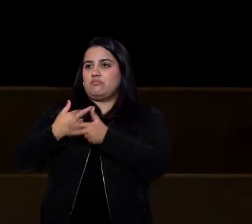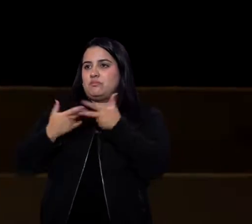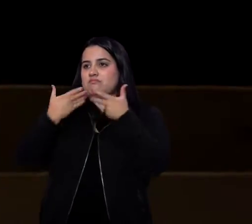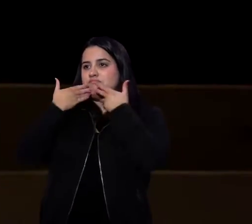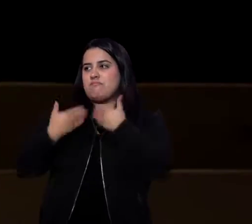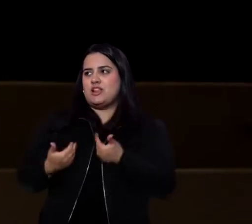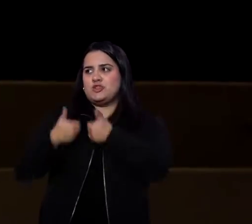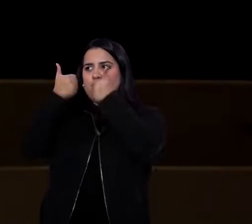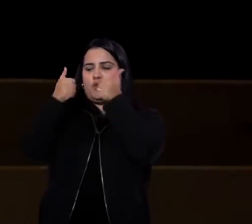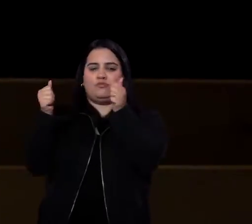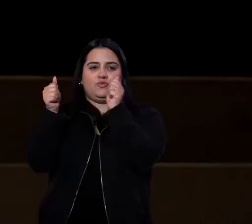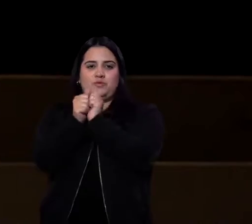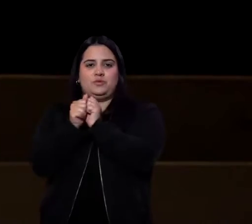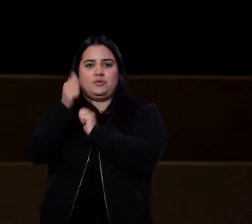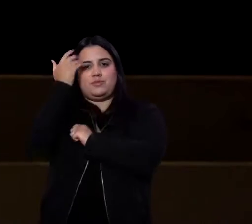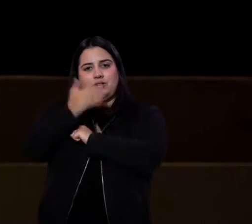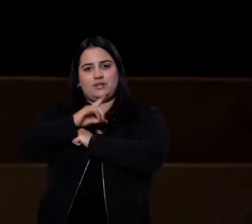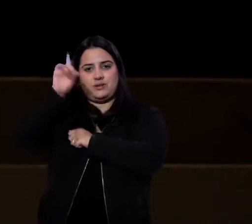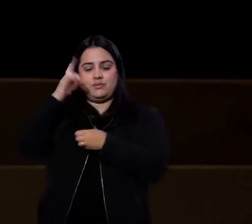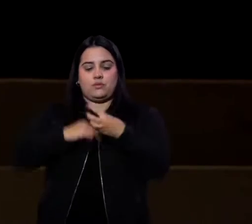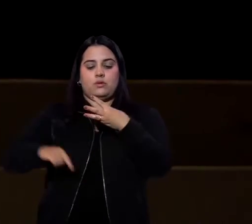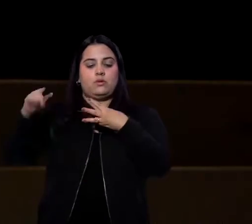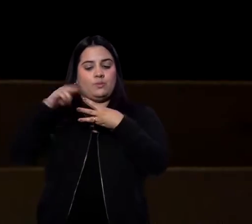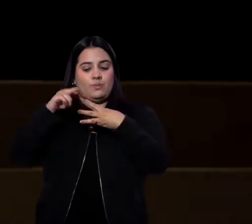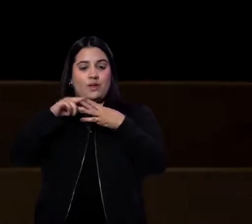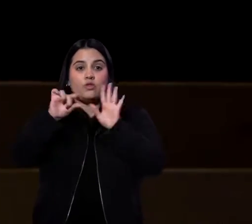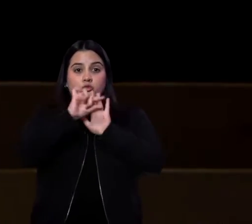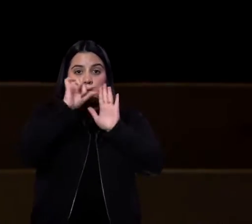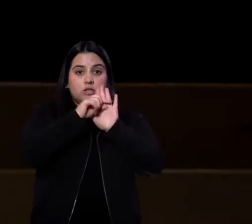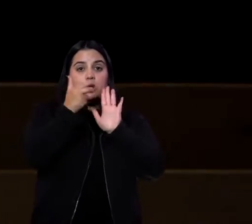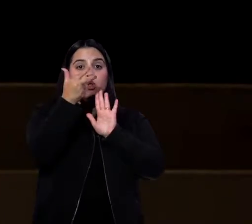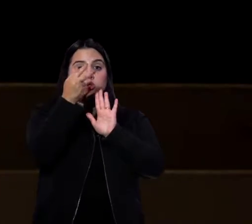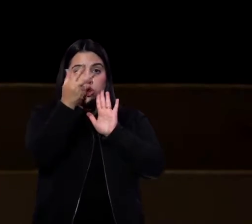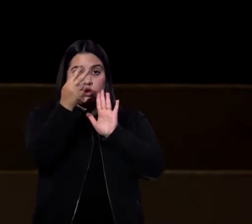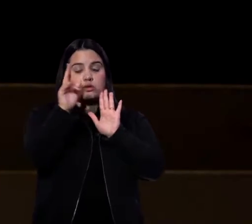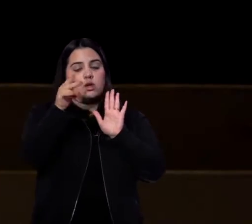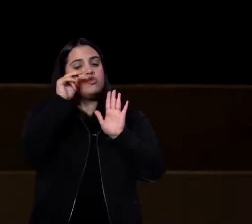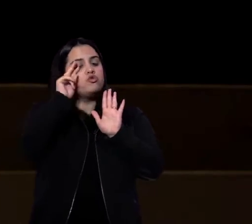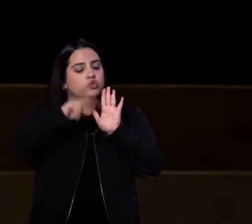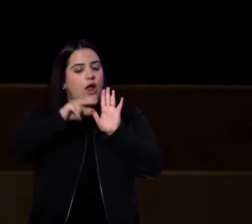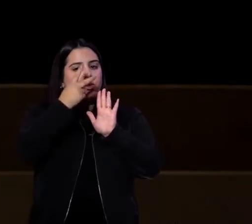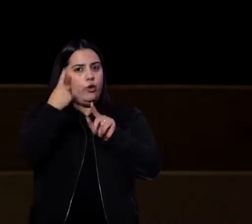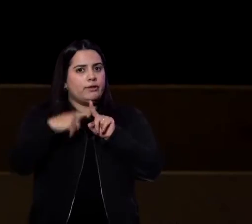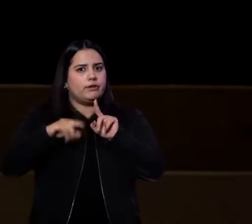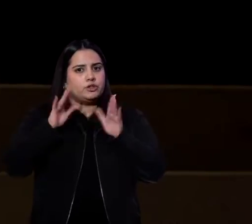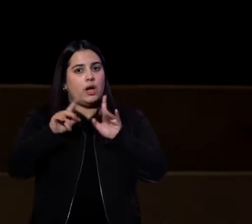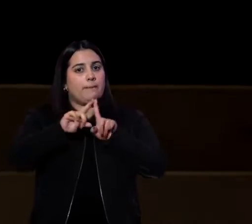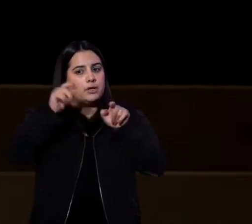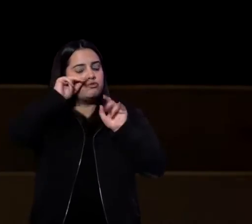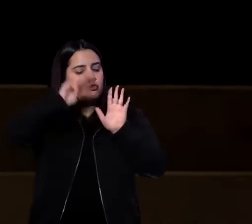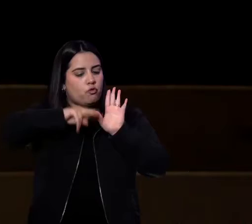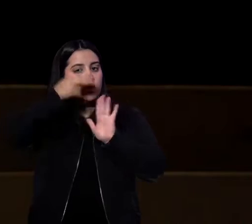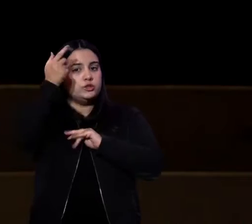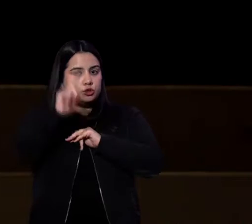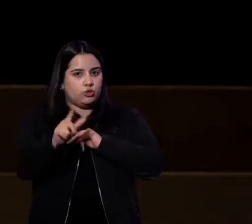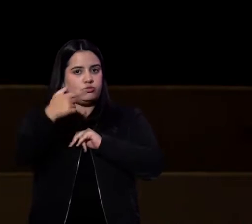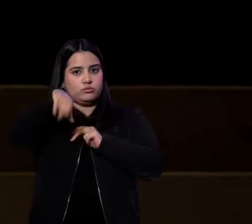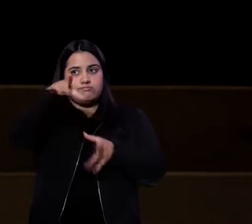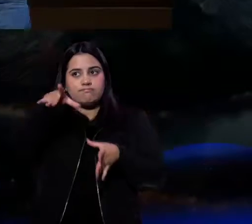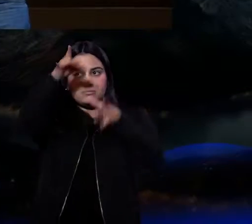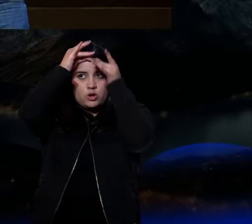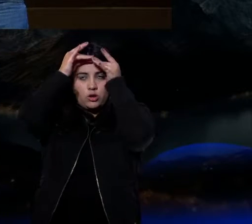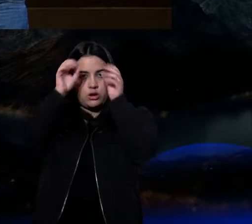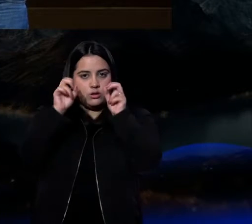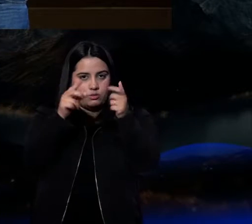presença de Deus. A primeira delas está lá no versículo 12. Eu já li 2 vezes, mas eu vou ler de novo, só para fixar na cabeça de vocês,